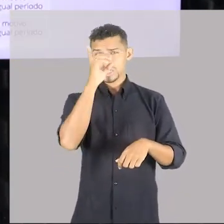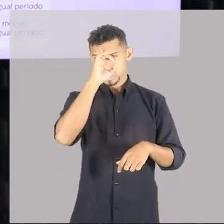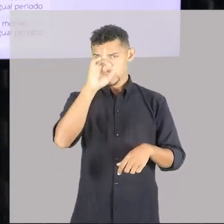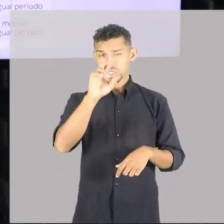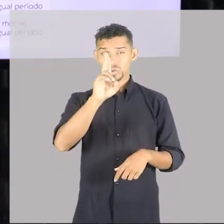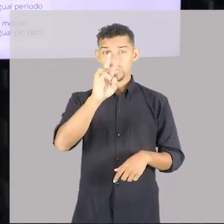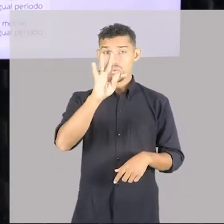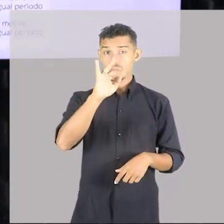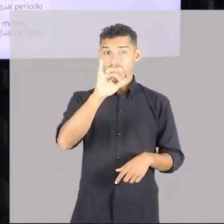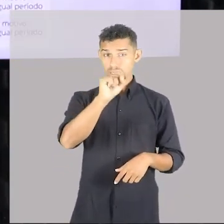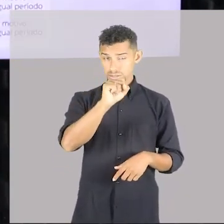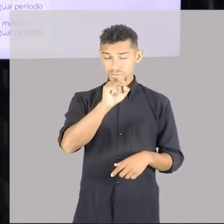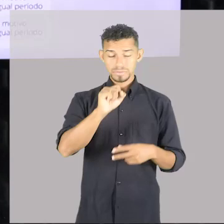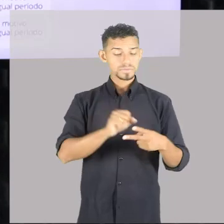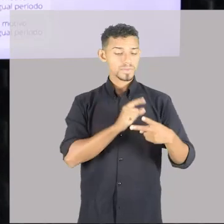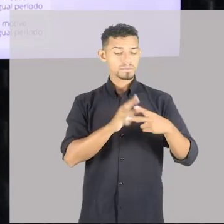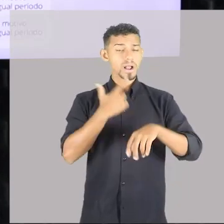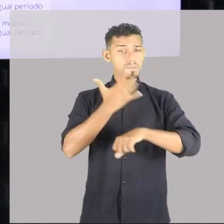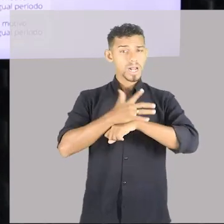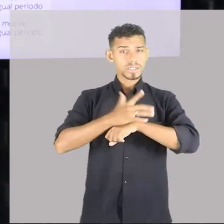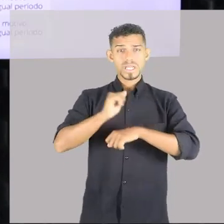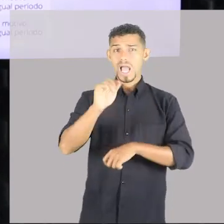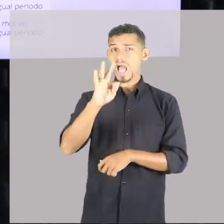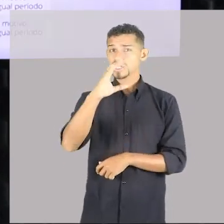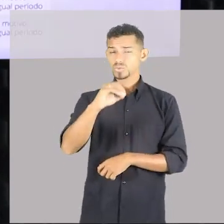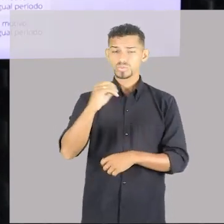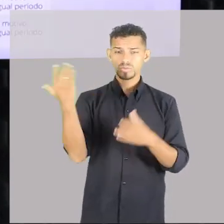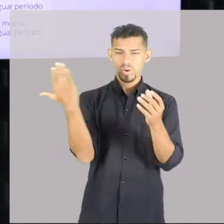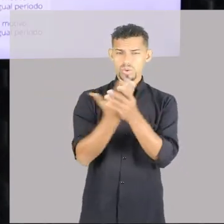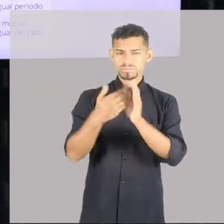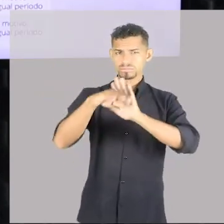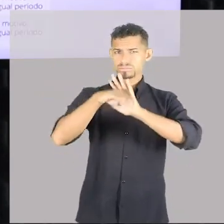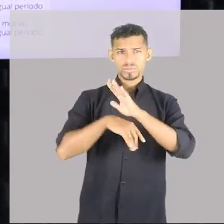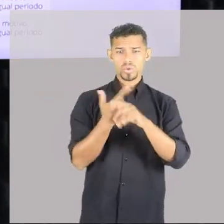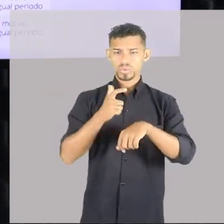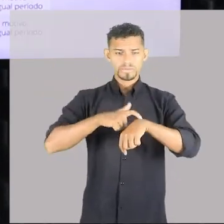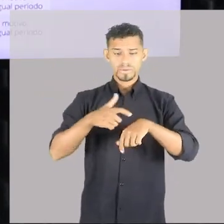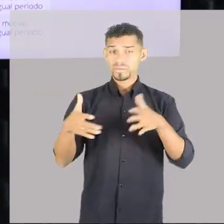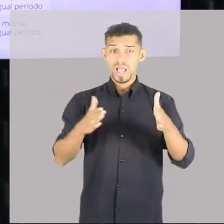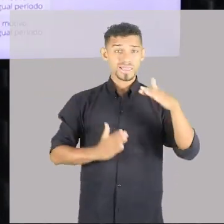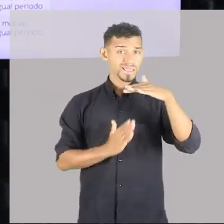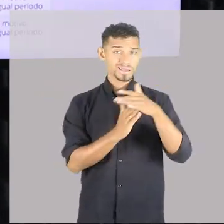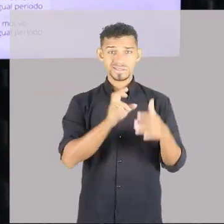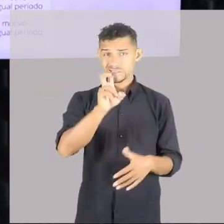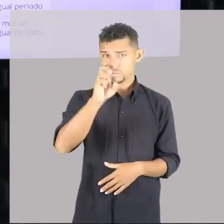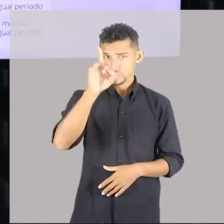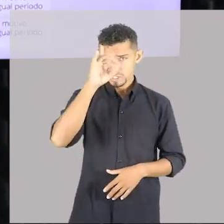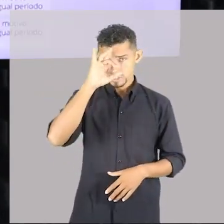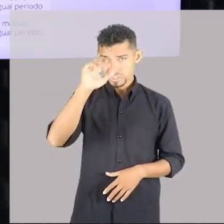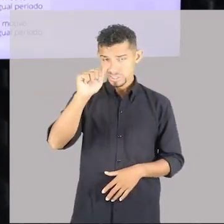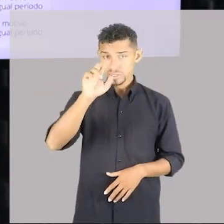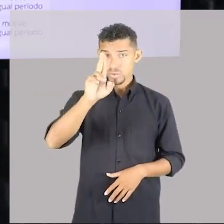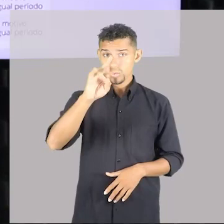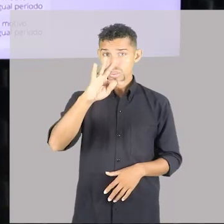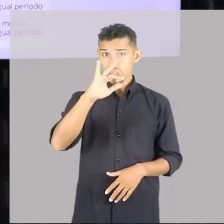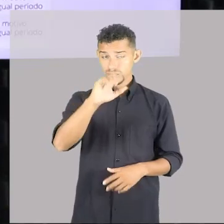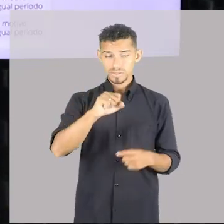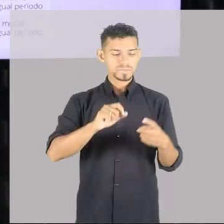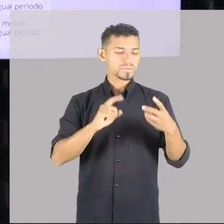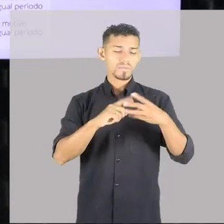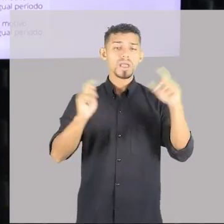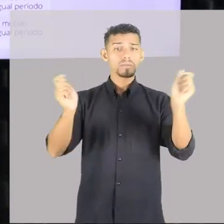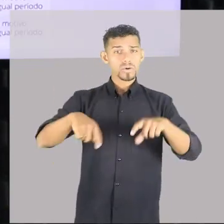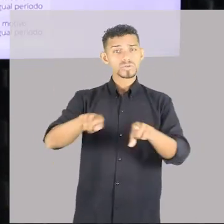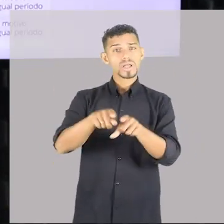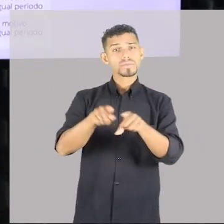úteis. Prática de ato processual, quando não houver um prazo específico, de 5 dias. Possibilidade da